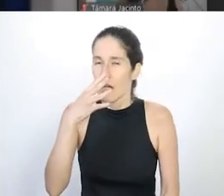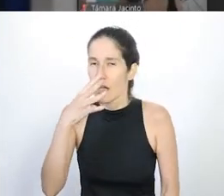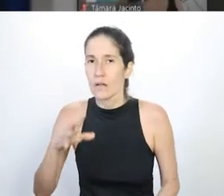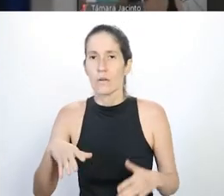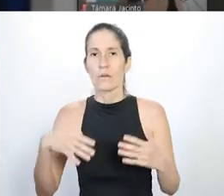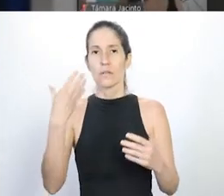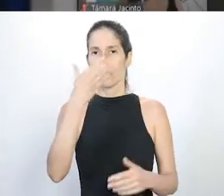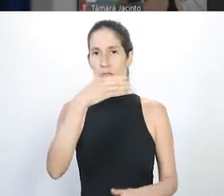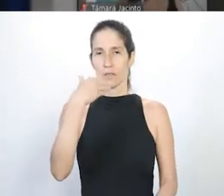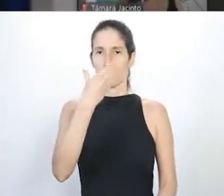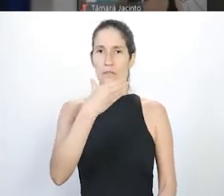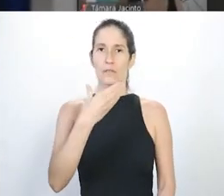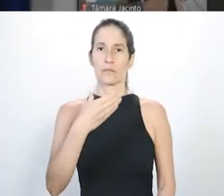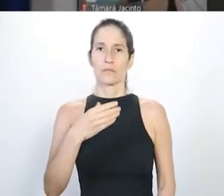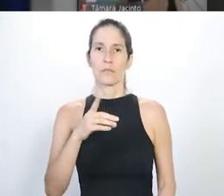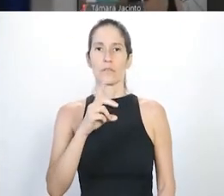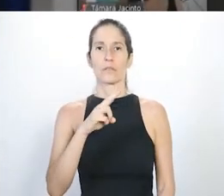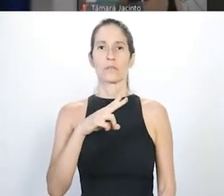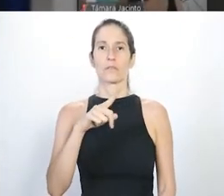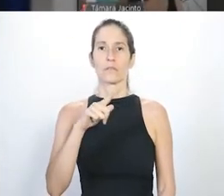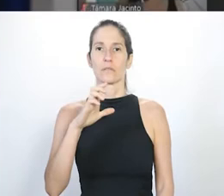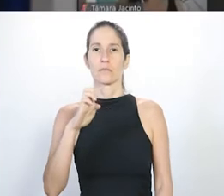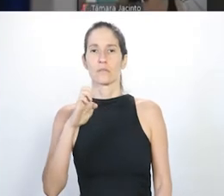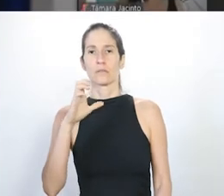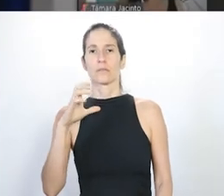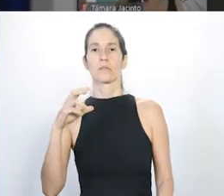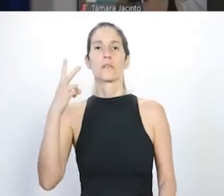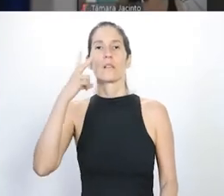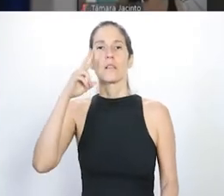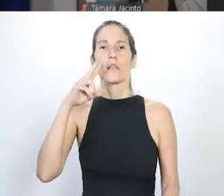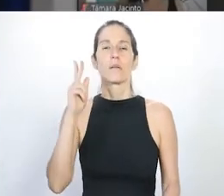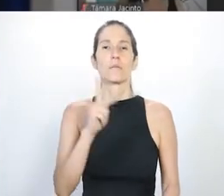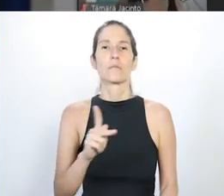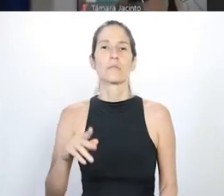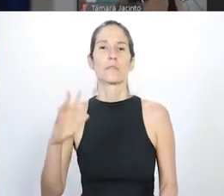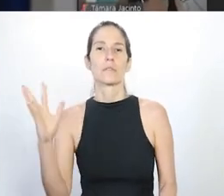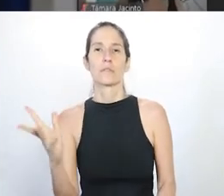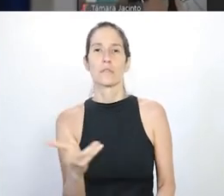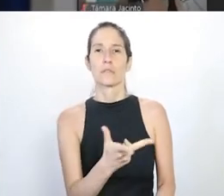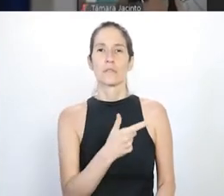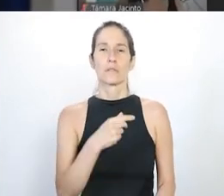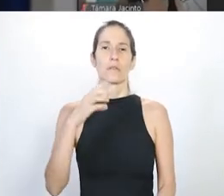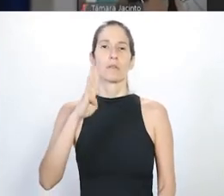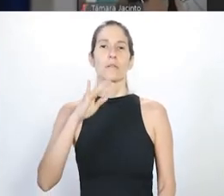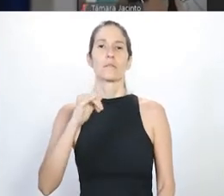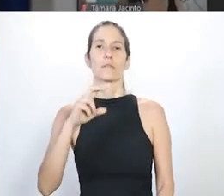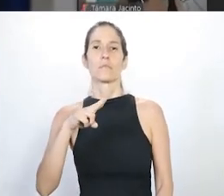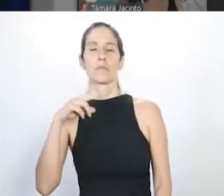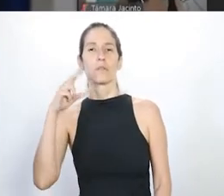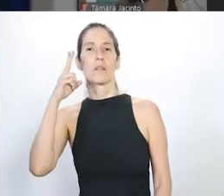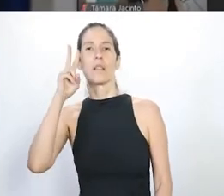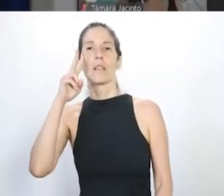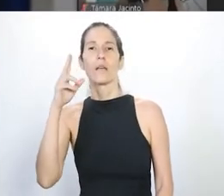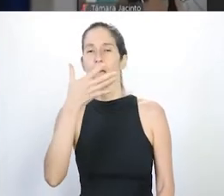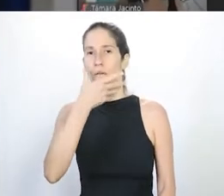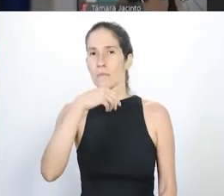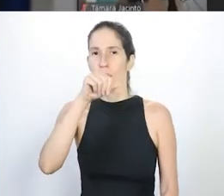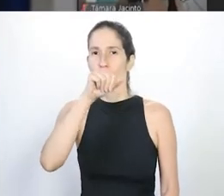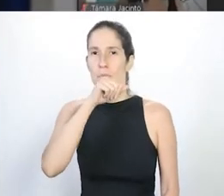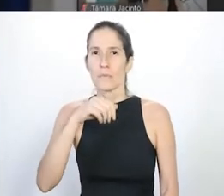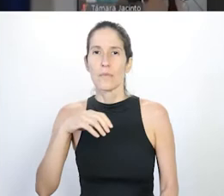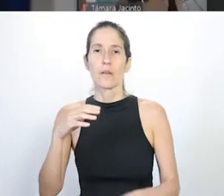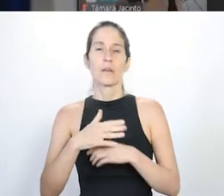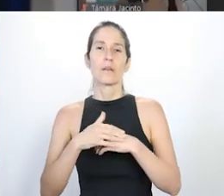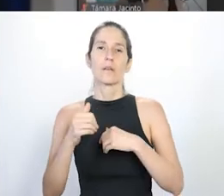mestre exemplar, Dona Bill recorda de um pai amoroso, Pernambuco exalta o rei majestoso, Baracho,